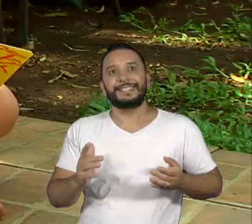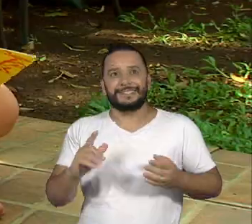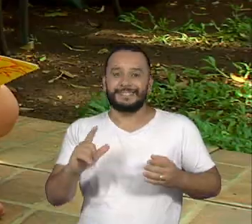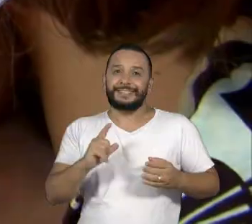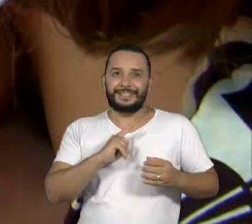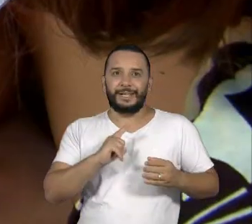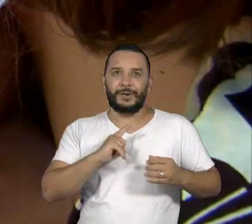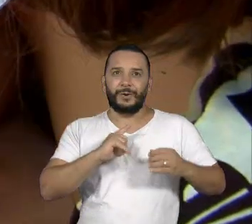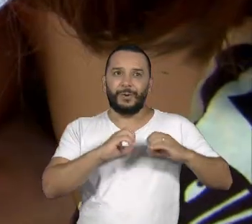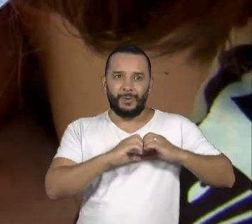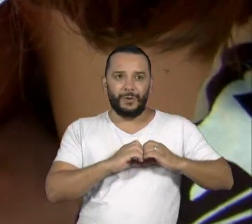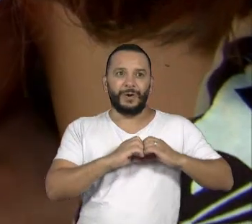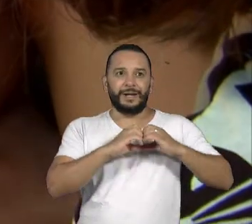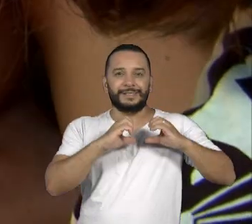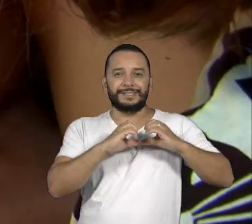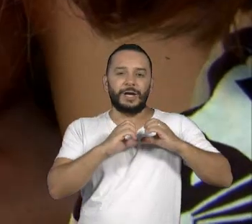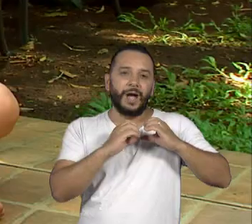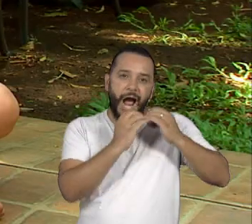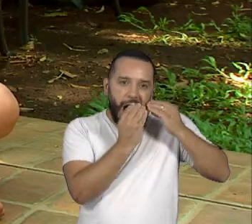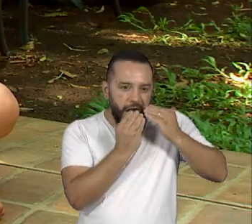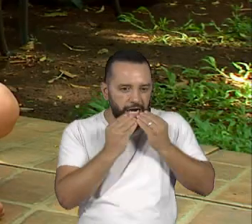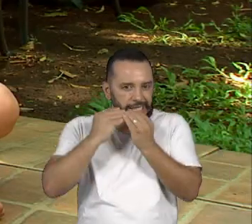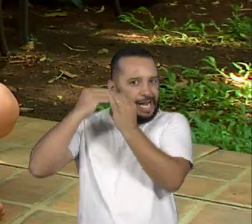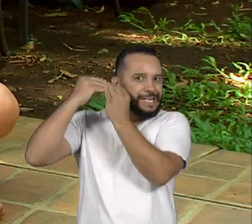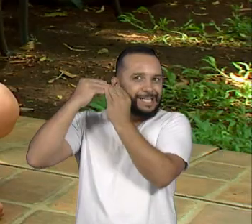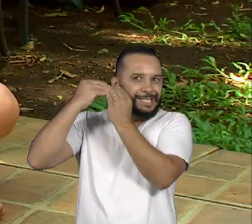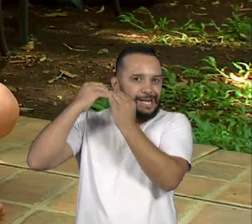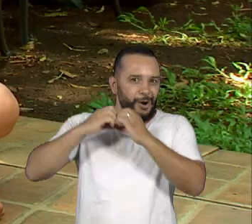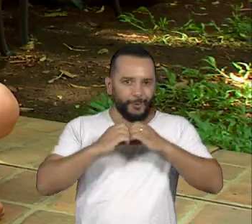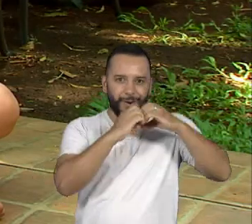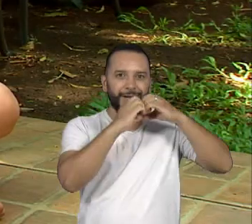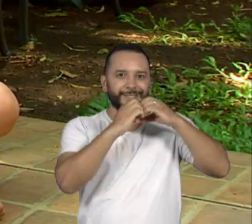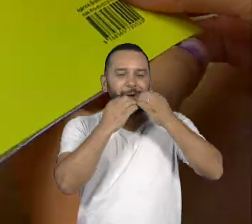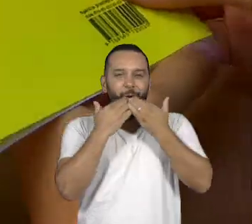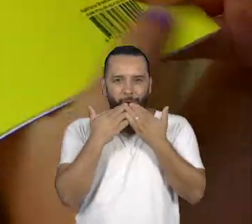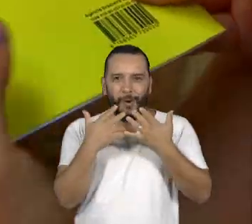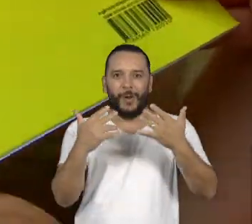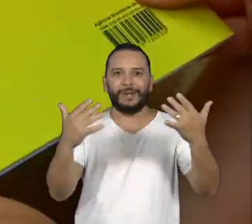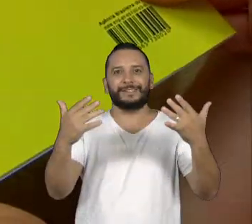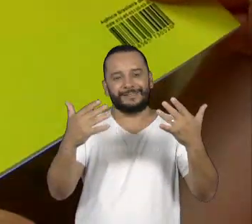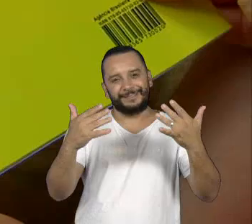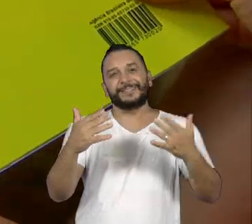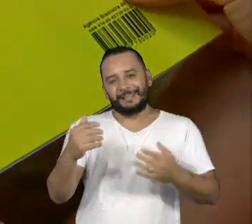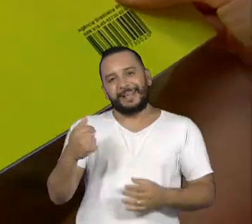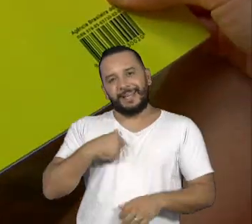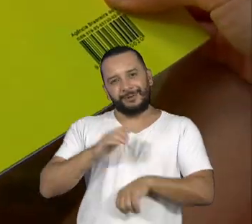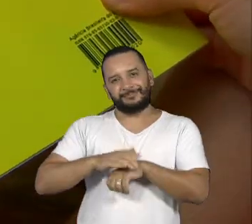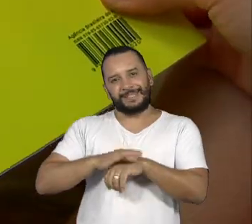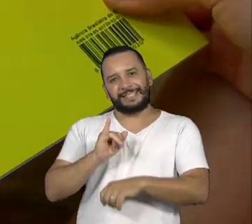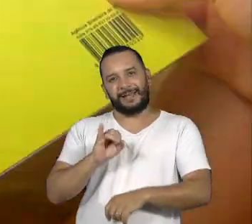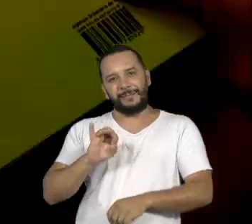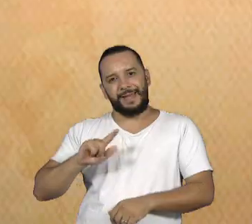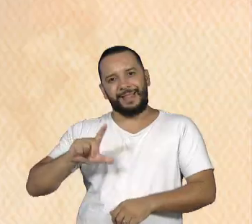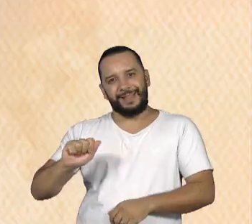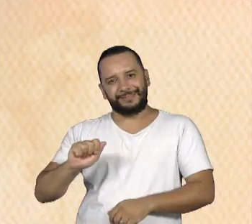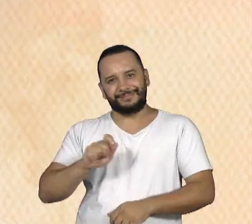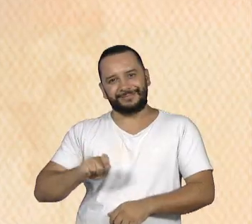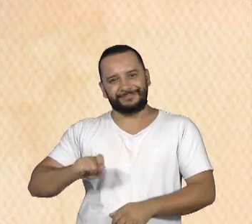melancia, tem o coração colorido. Corações, Isabela Gregório.